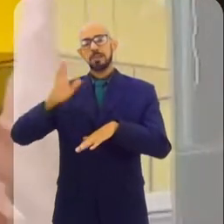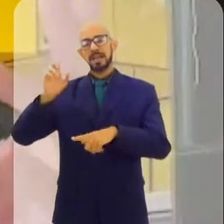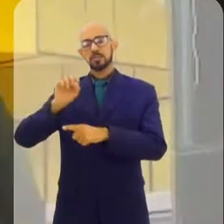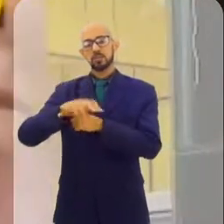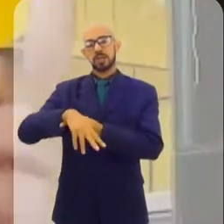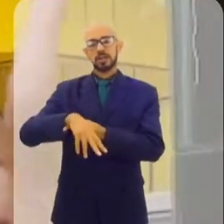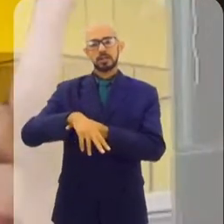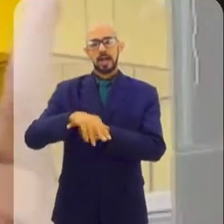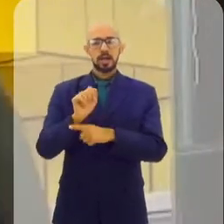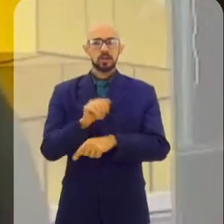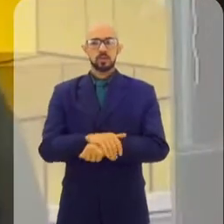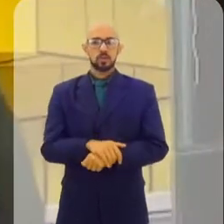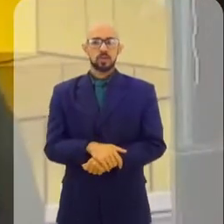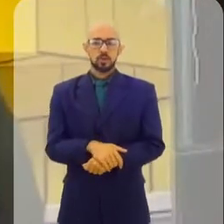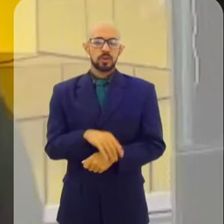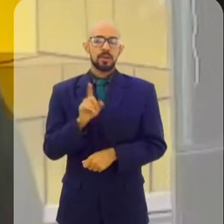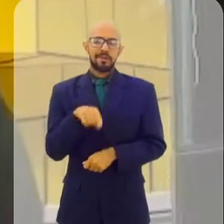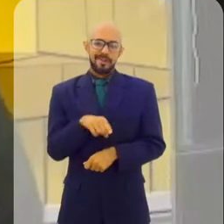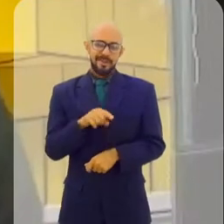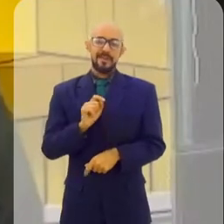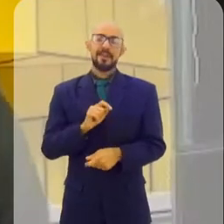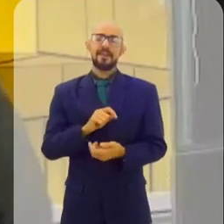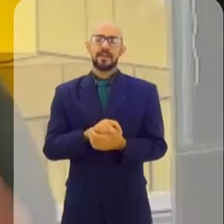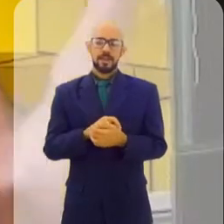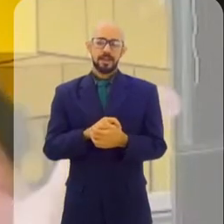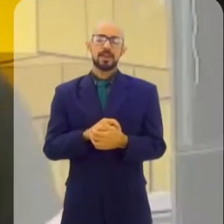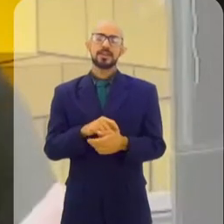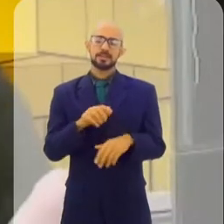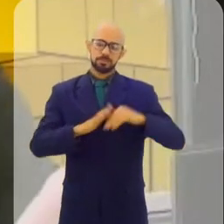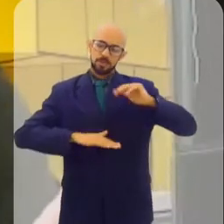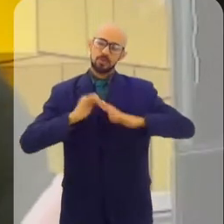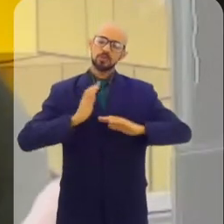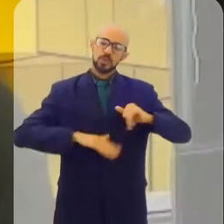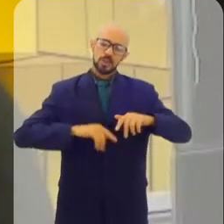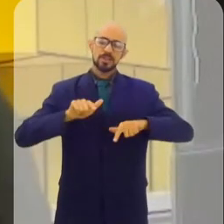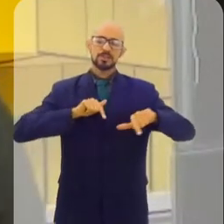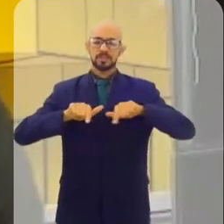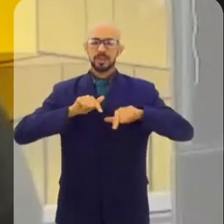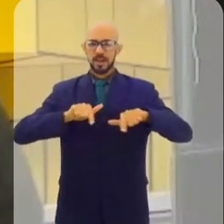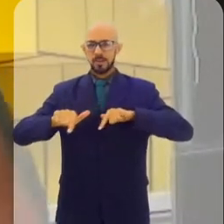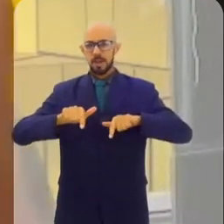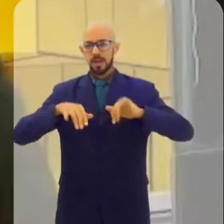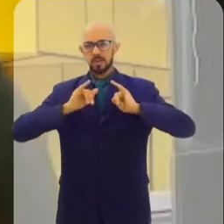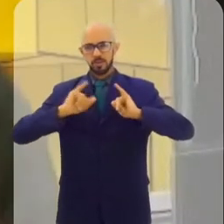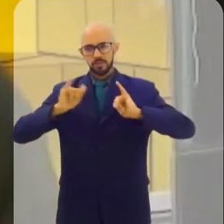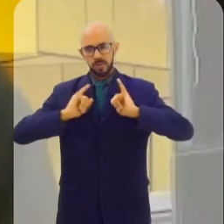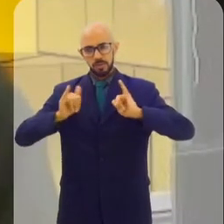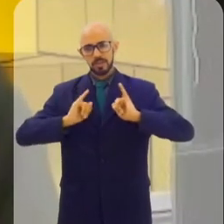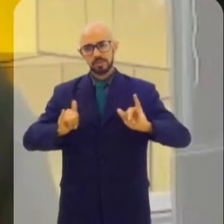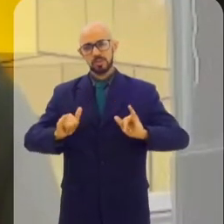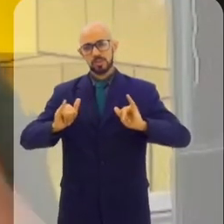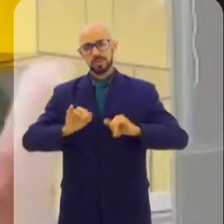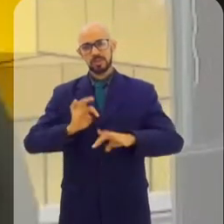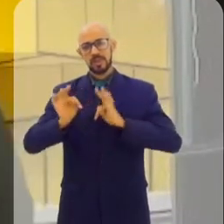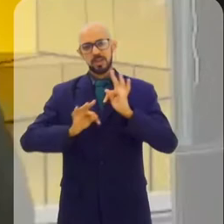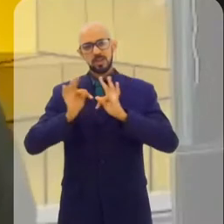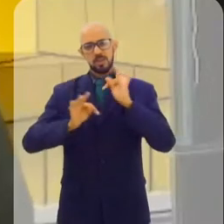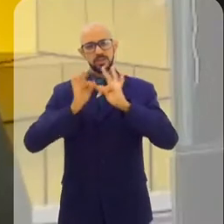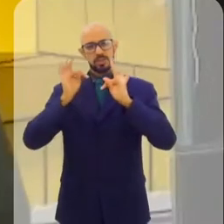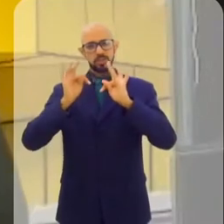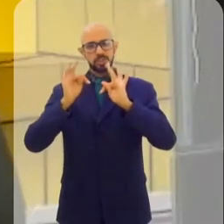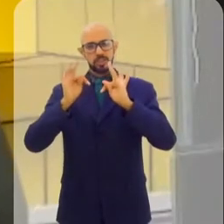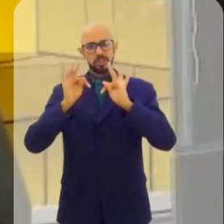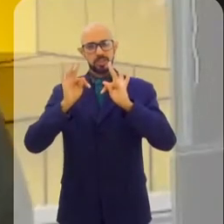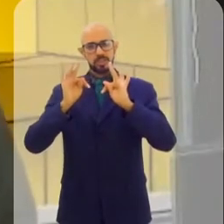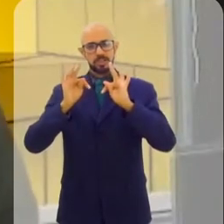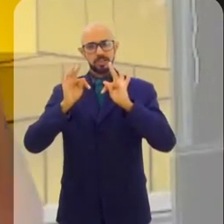contratou nesse período, foram esses profissionais que trabalham com dados e com